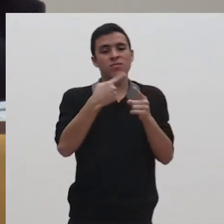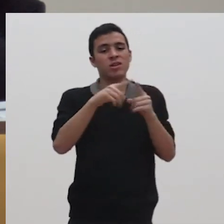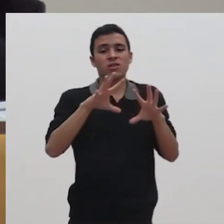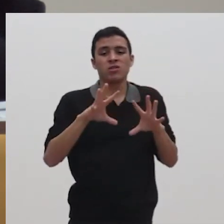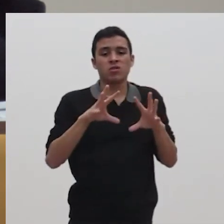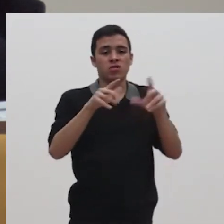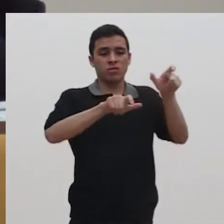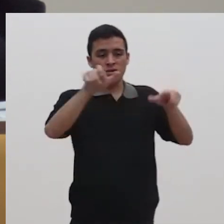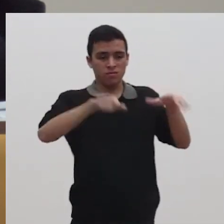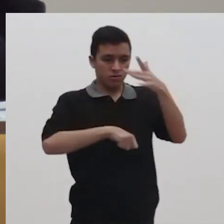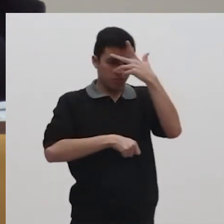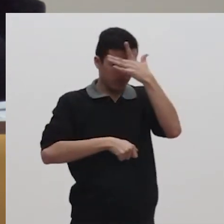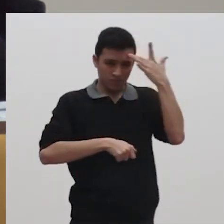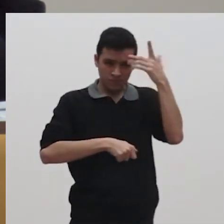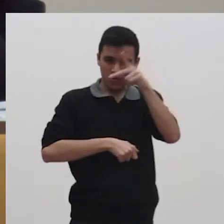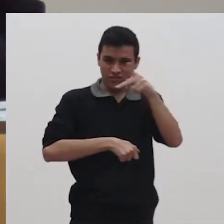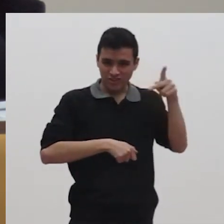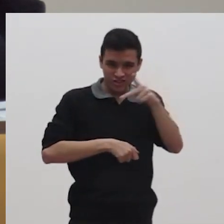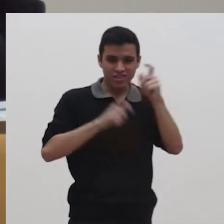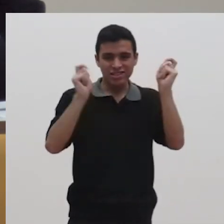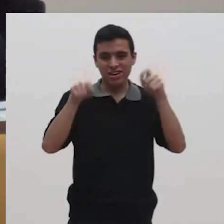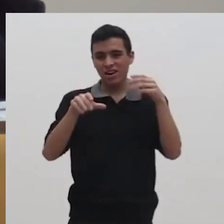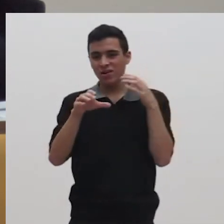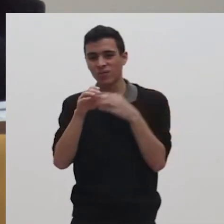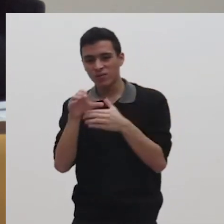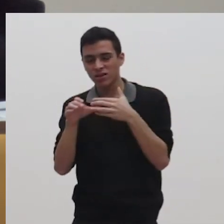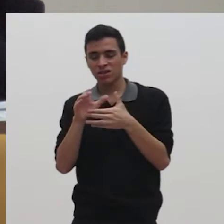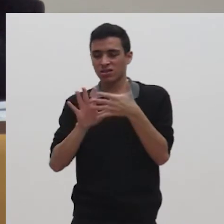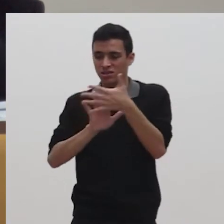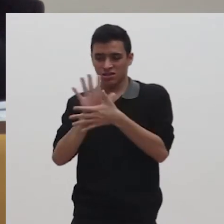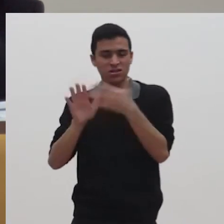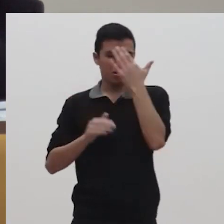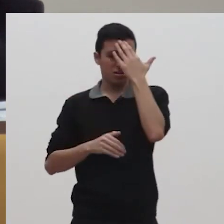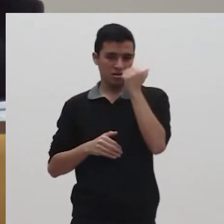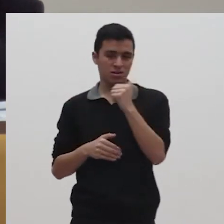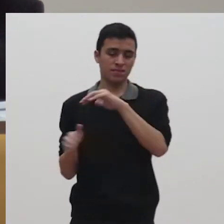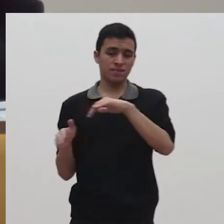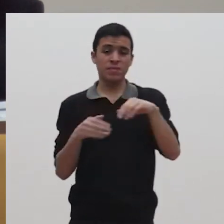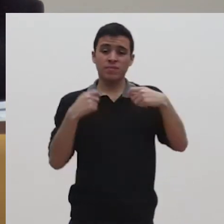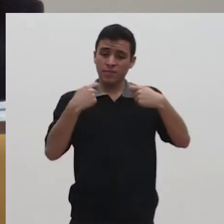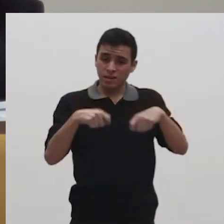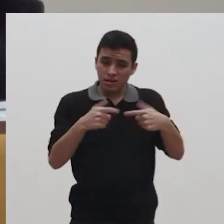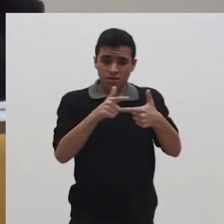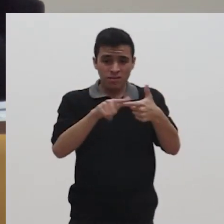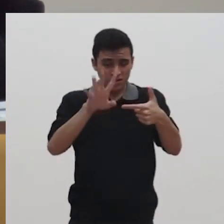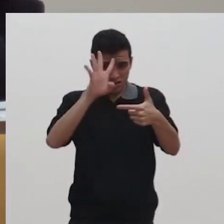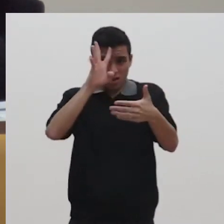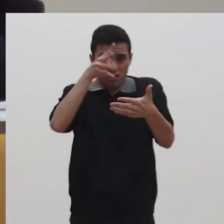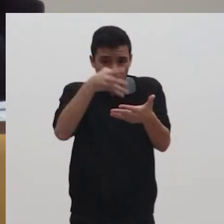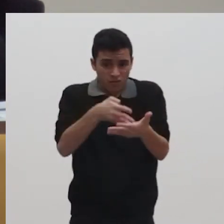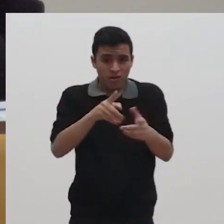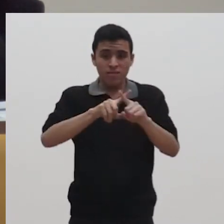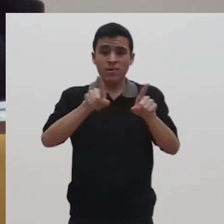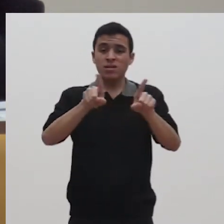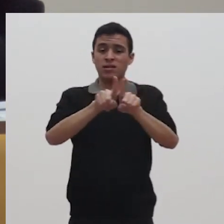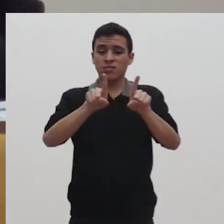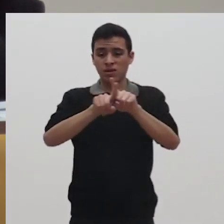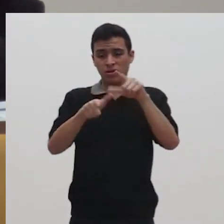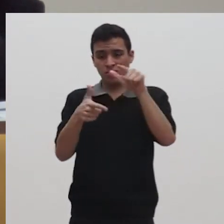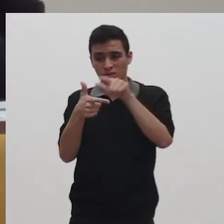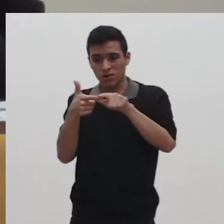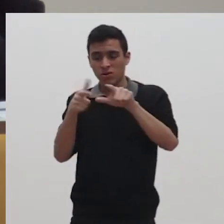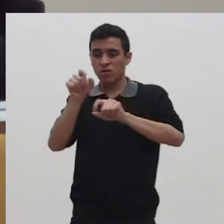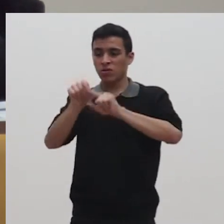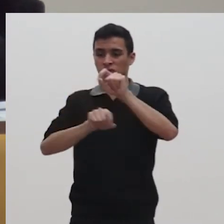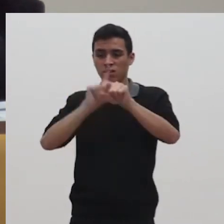nós, servidores, professores, possamos nos comunicar no dia a dia. Então, assim, tem que resolver o problema da comunicação institucional, mas nós temos que resolver o